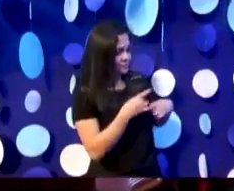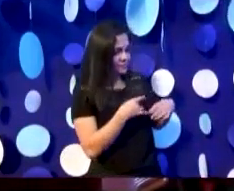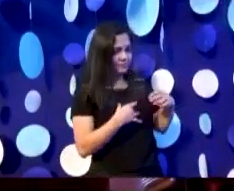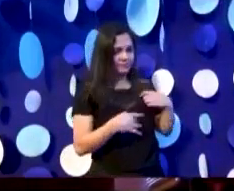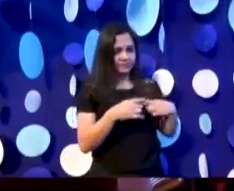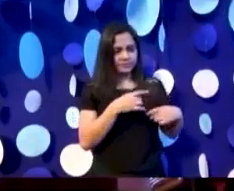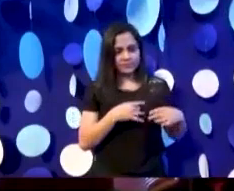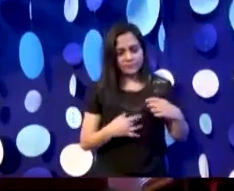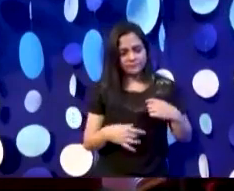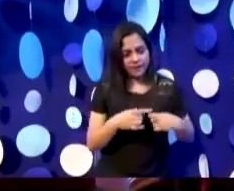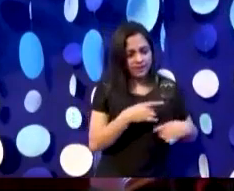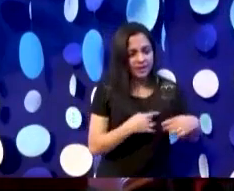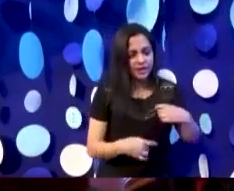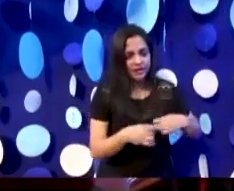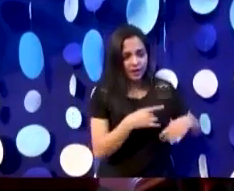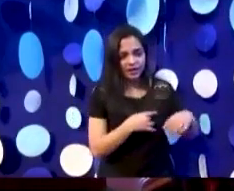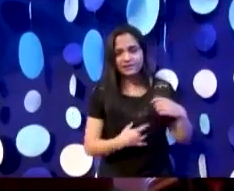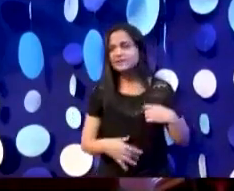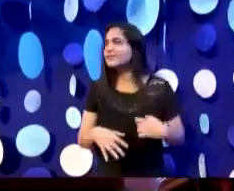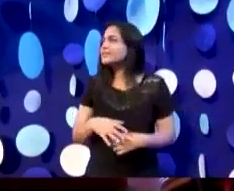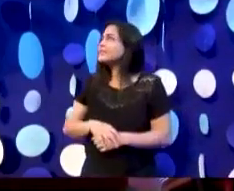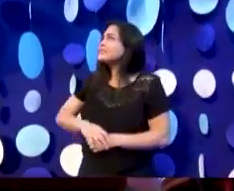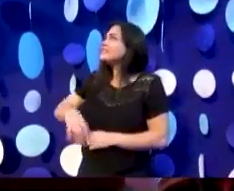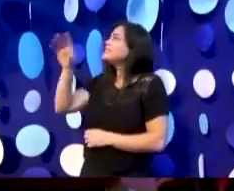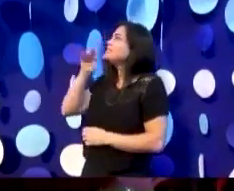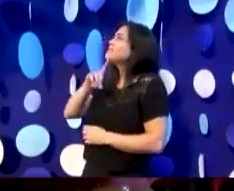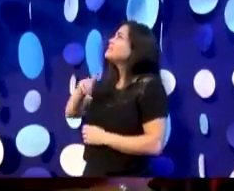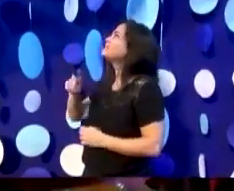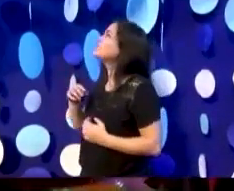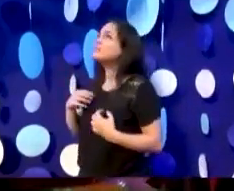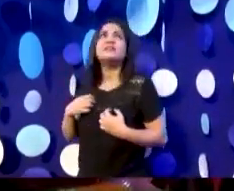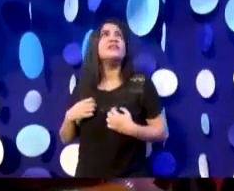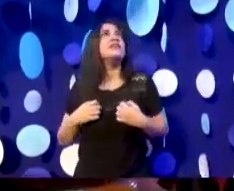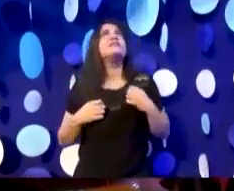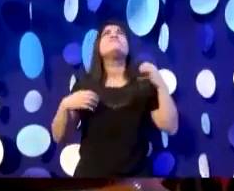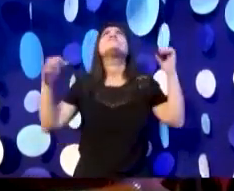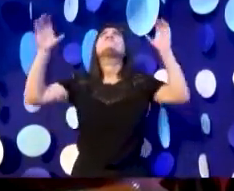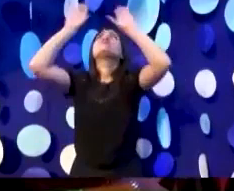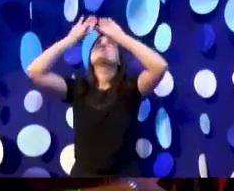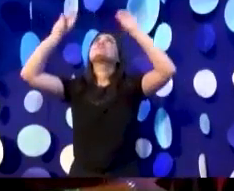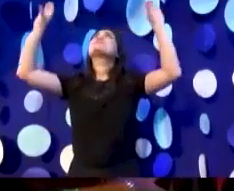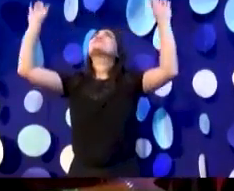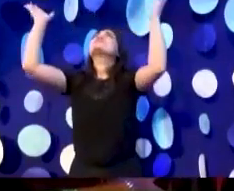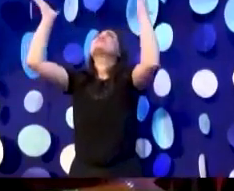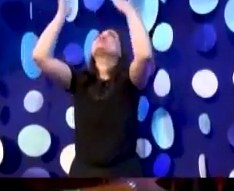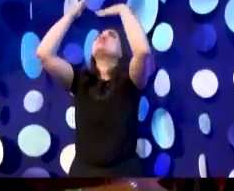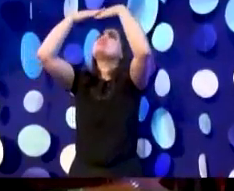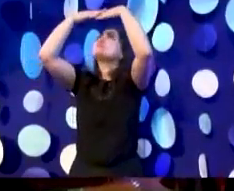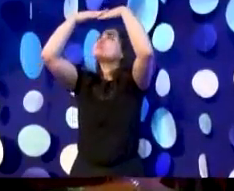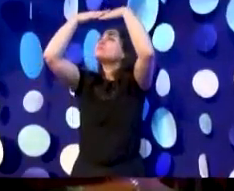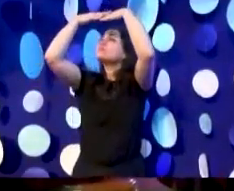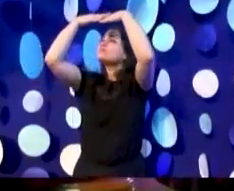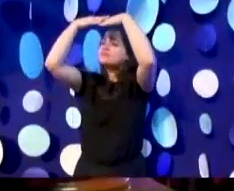é bom que você saiba que eu sinto a sua dor.